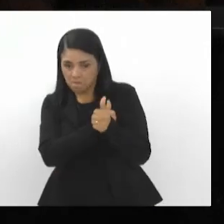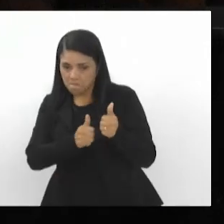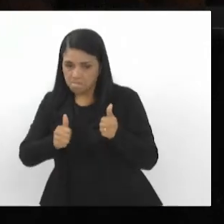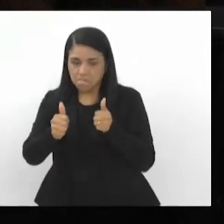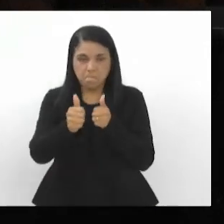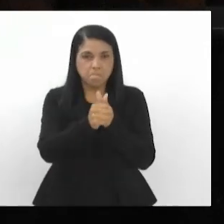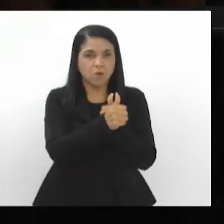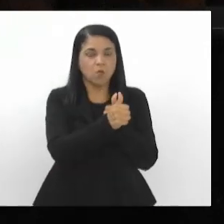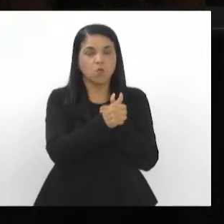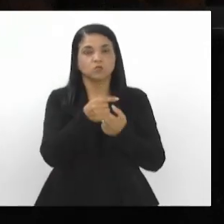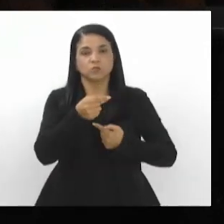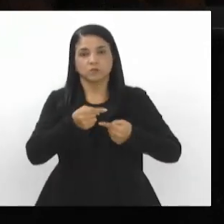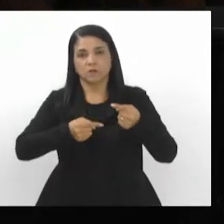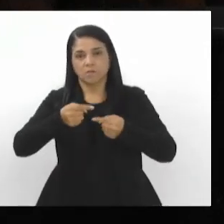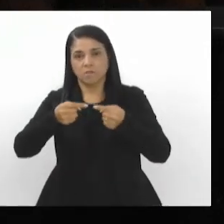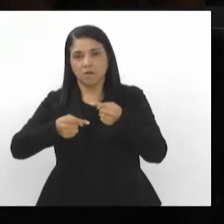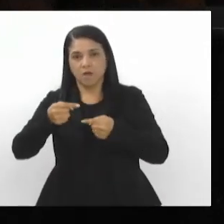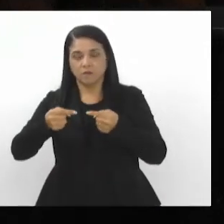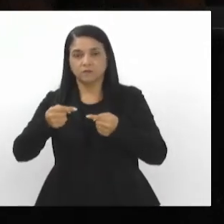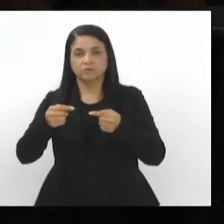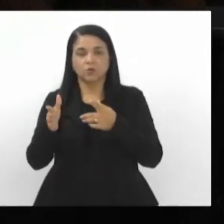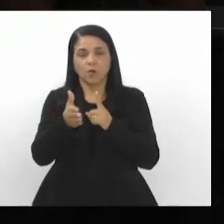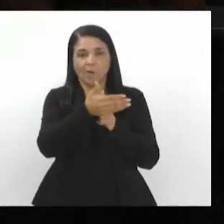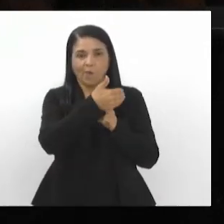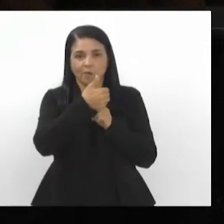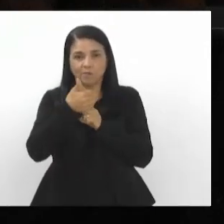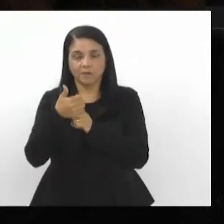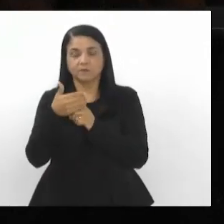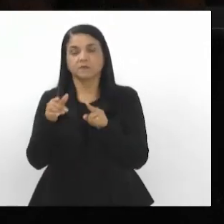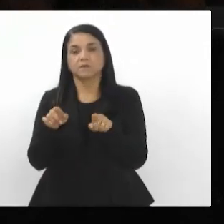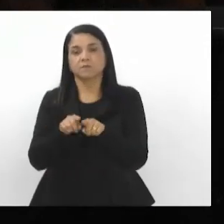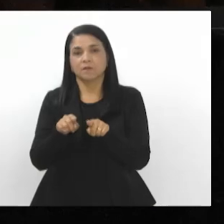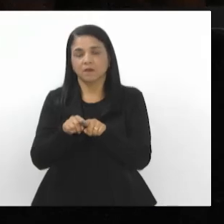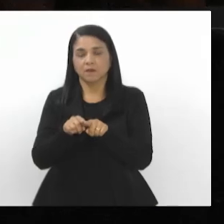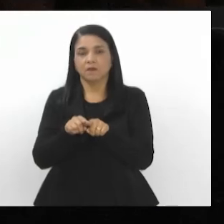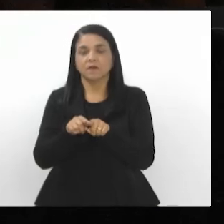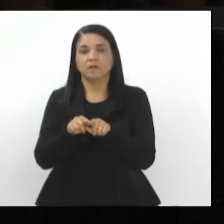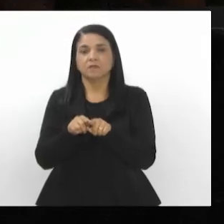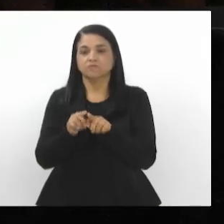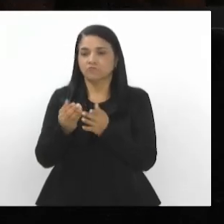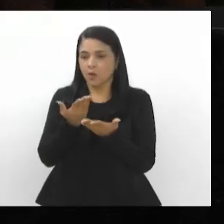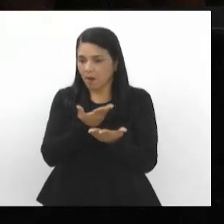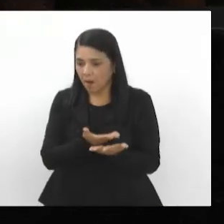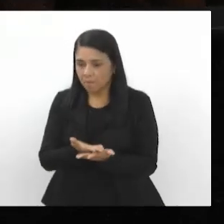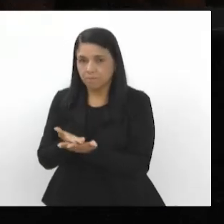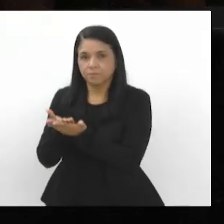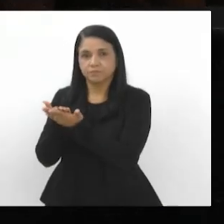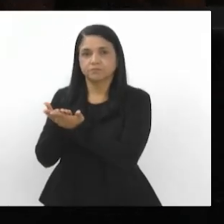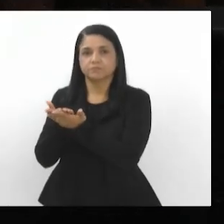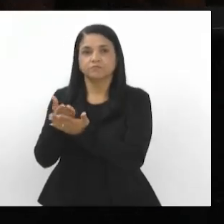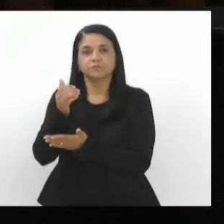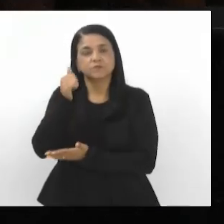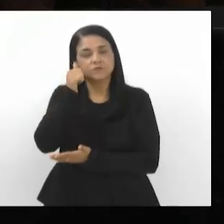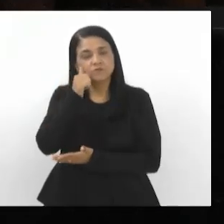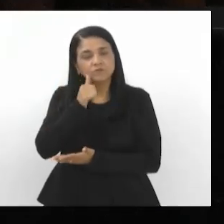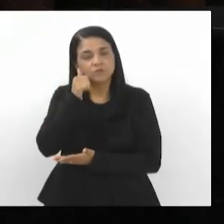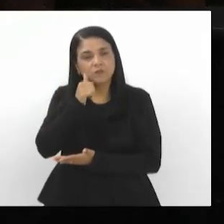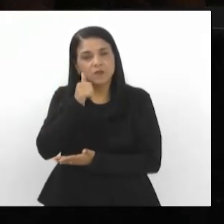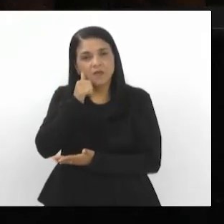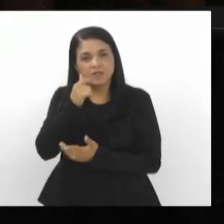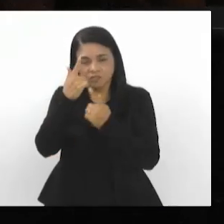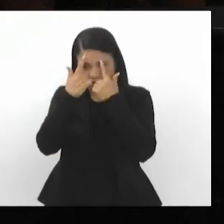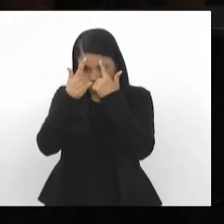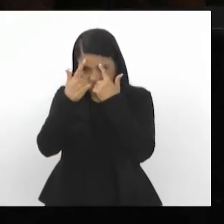frente no debate sobre o acolhimento e também o encaminhamento às mulheres vítimas de violência